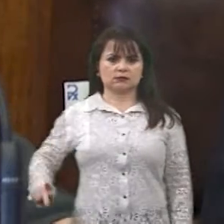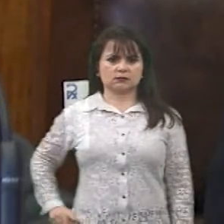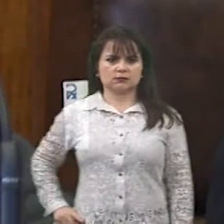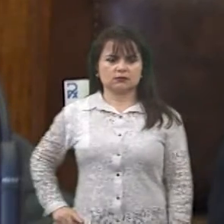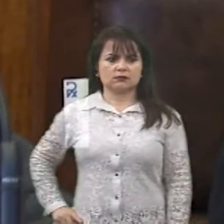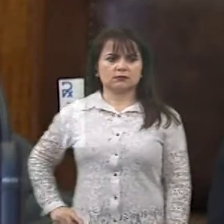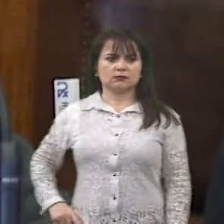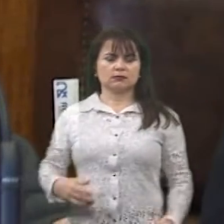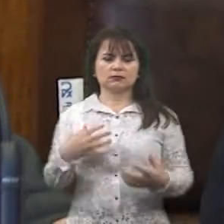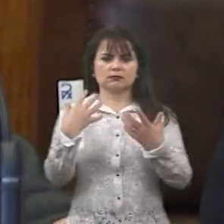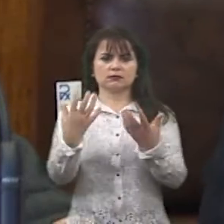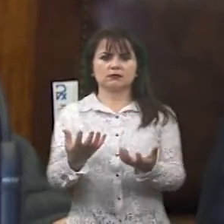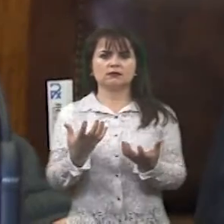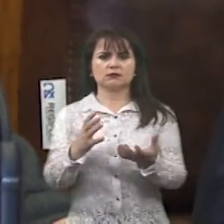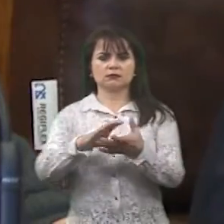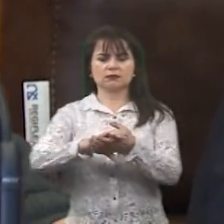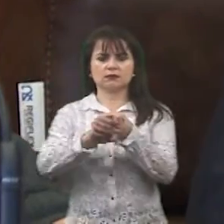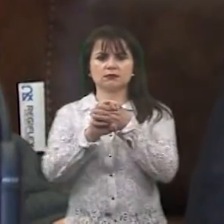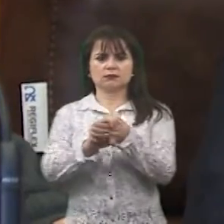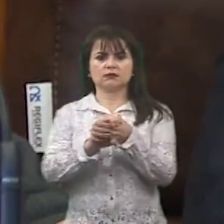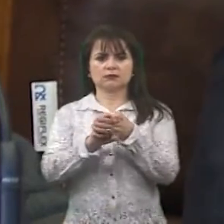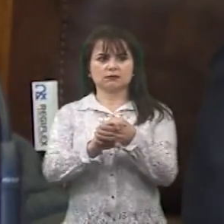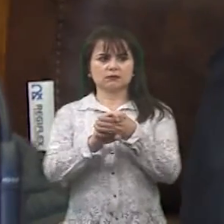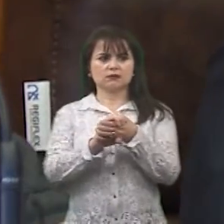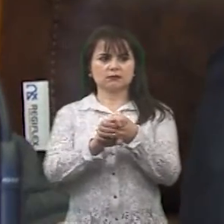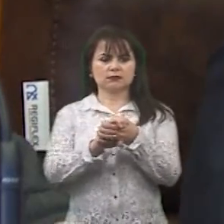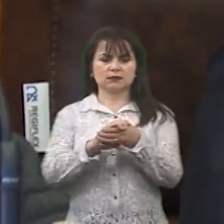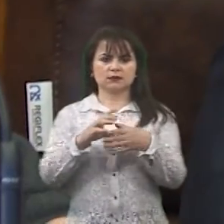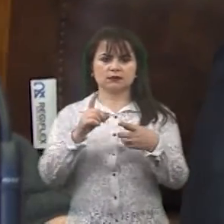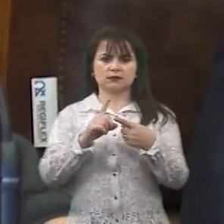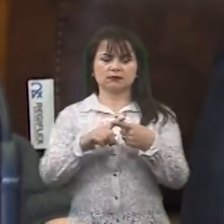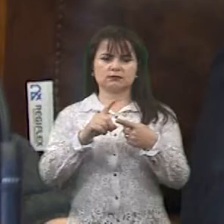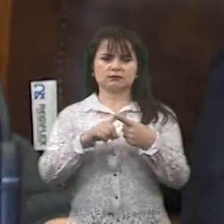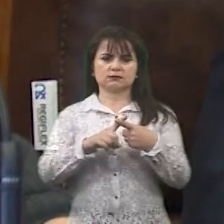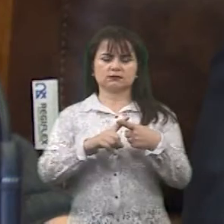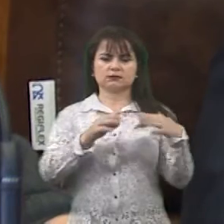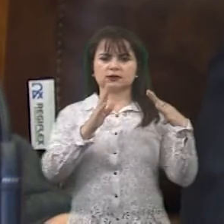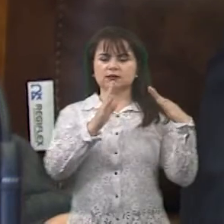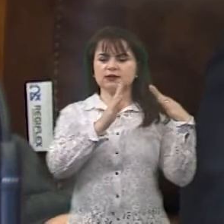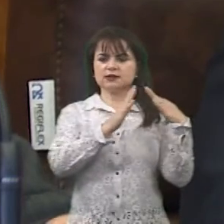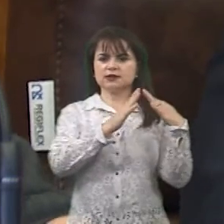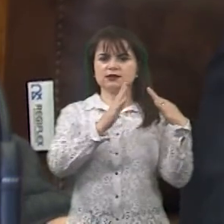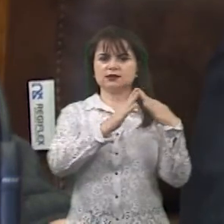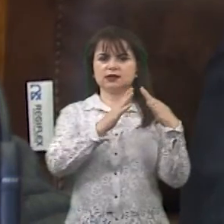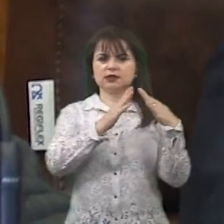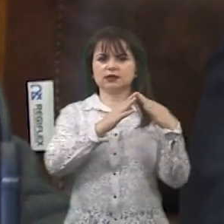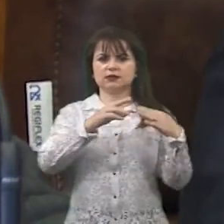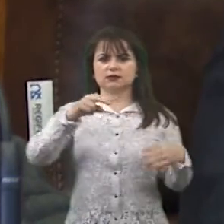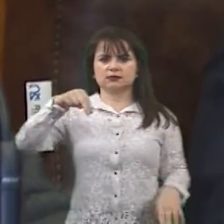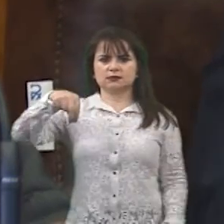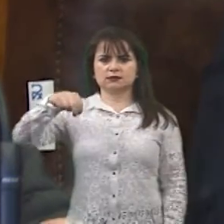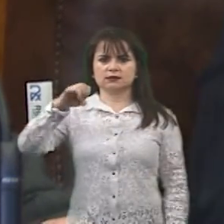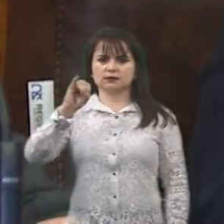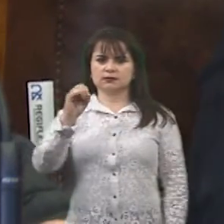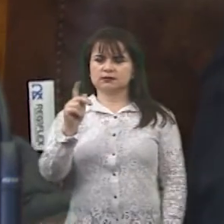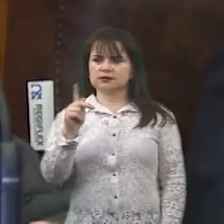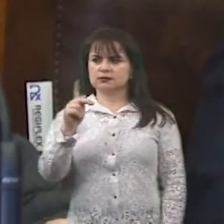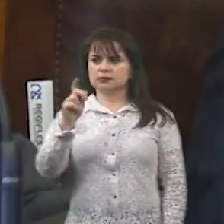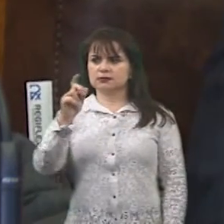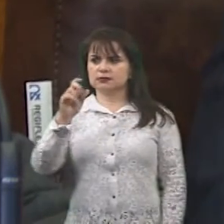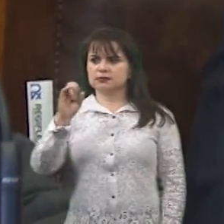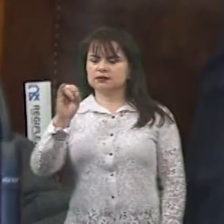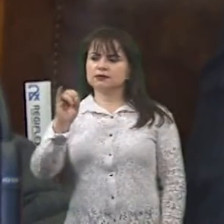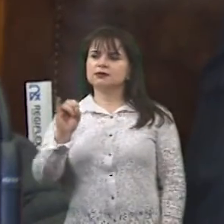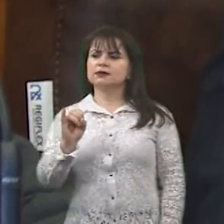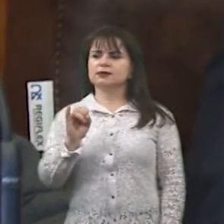quero parabenizar porque o Nikkei não mede esforços para revelar estes